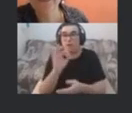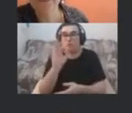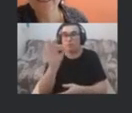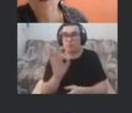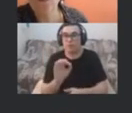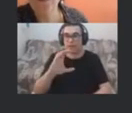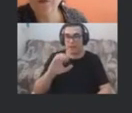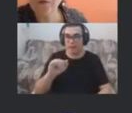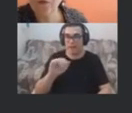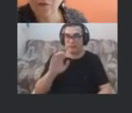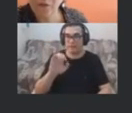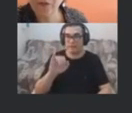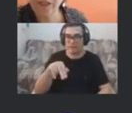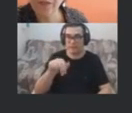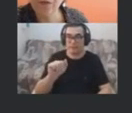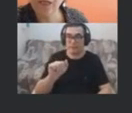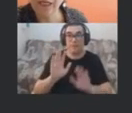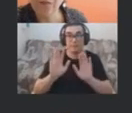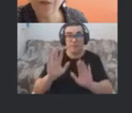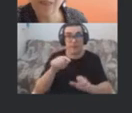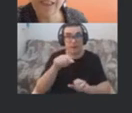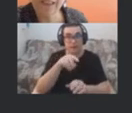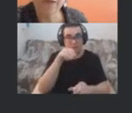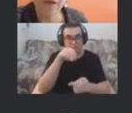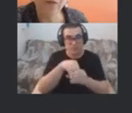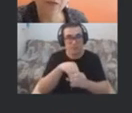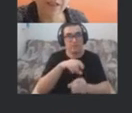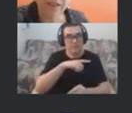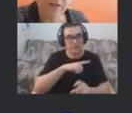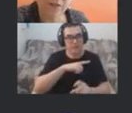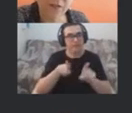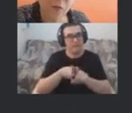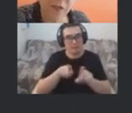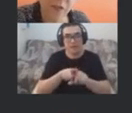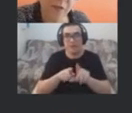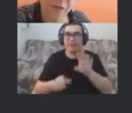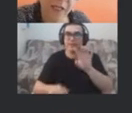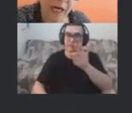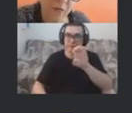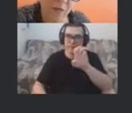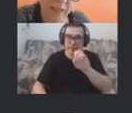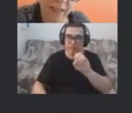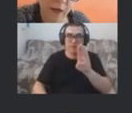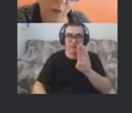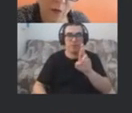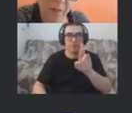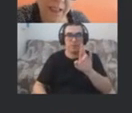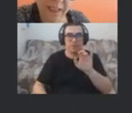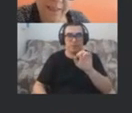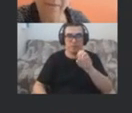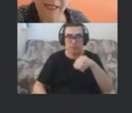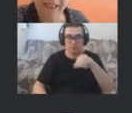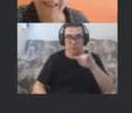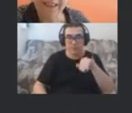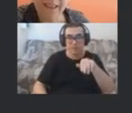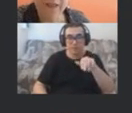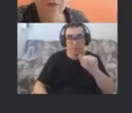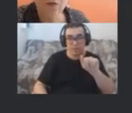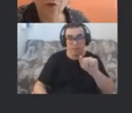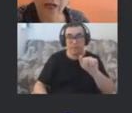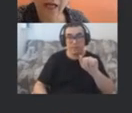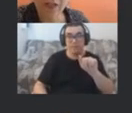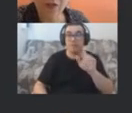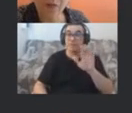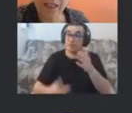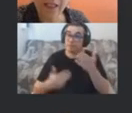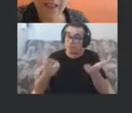teobromina, que é o precursor bioquímico da cafeína. Então, é importante nós quantificarmos a teobromina também